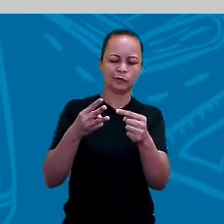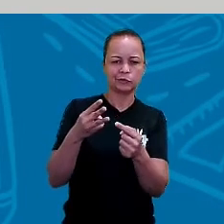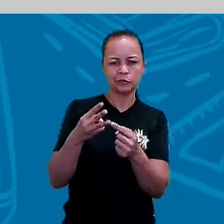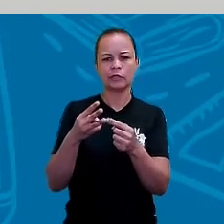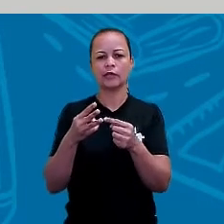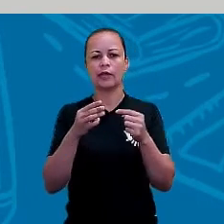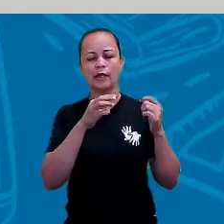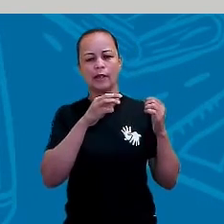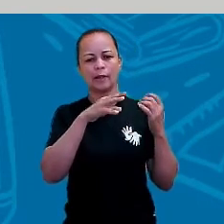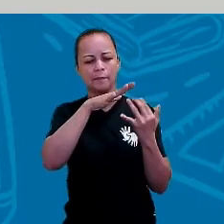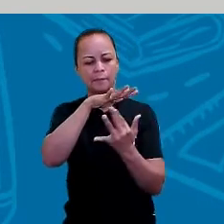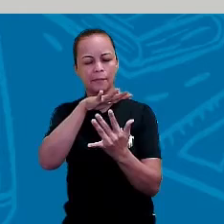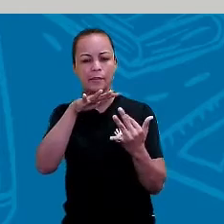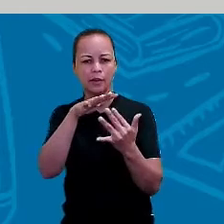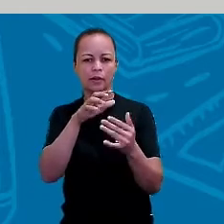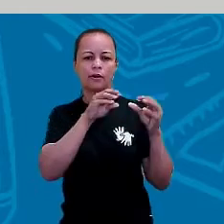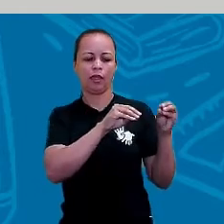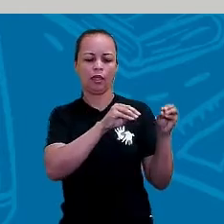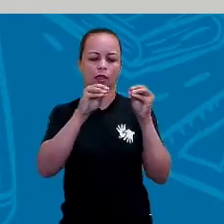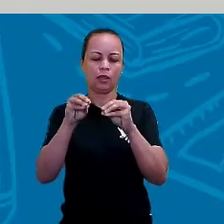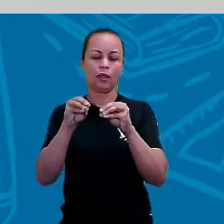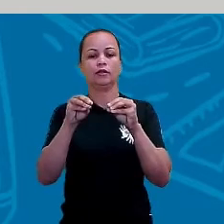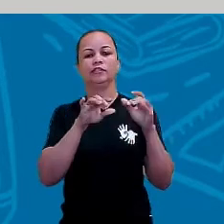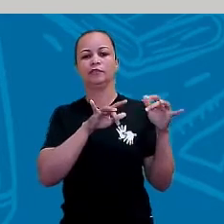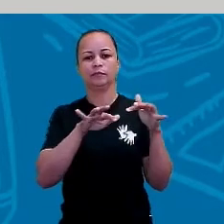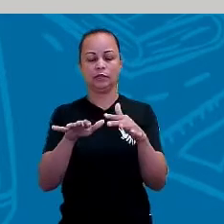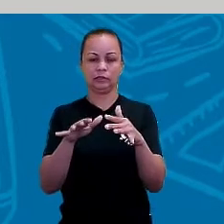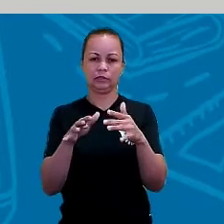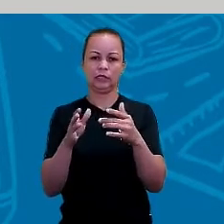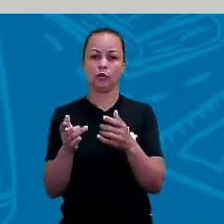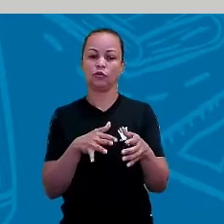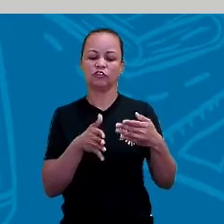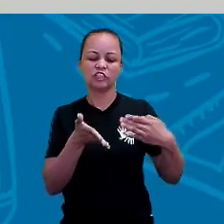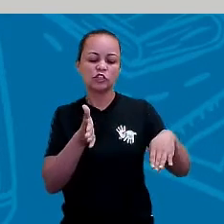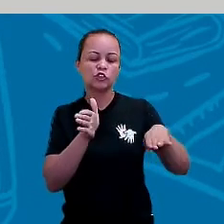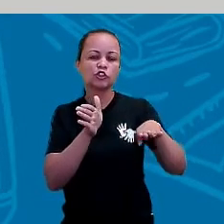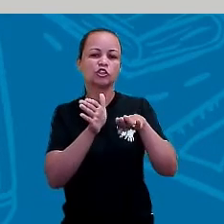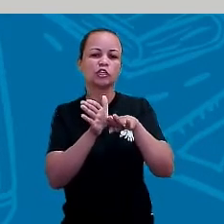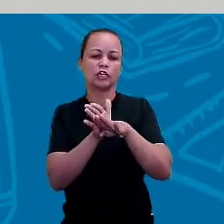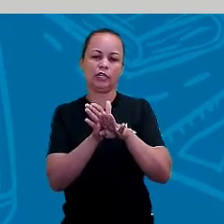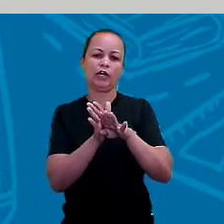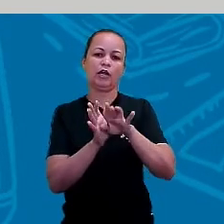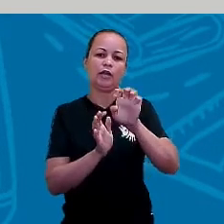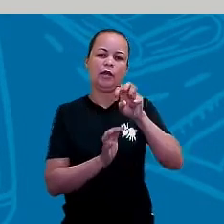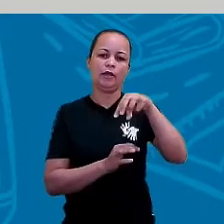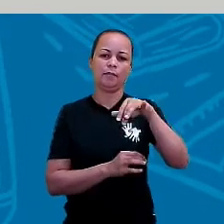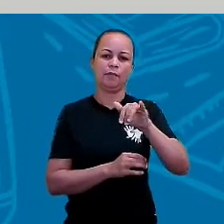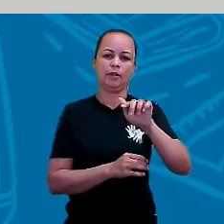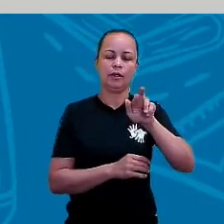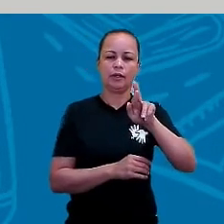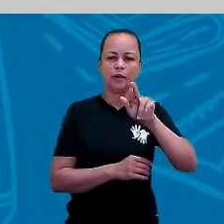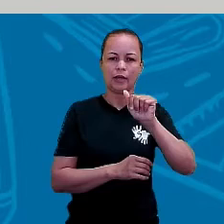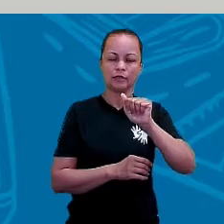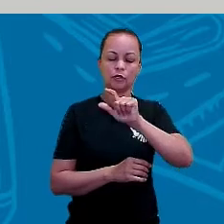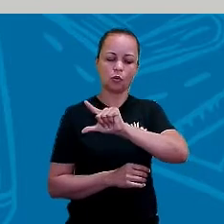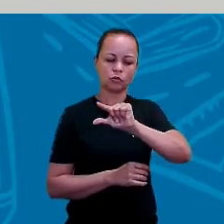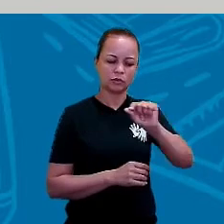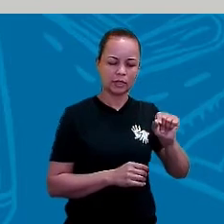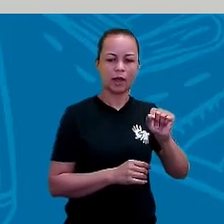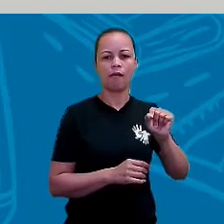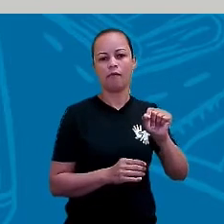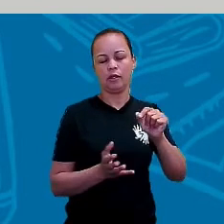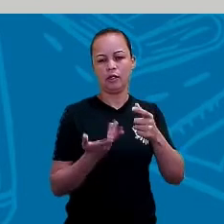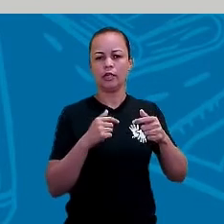imigração. Imigração é quando você está chegando. Emigração é quando você sai. E imigração é quando você percorre